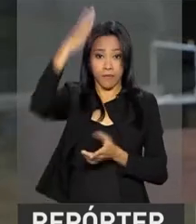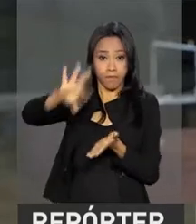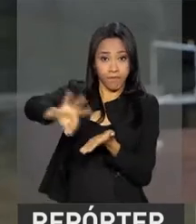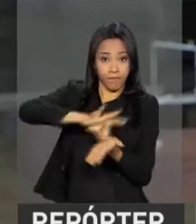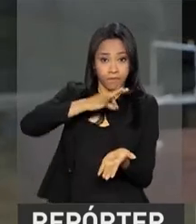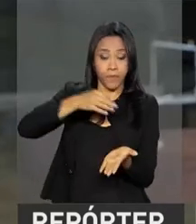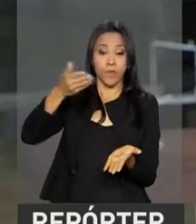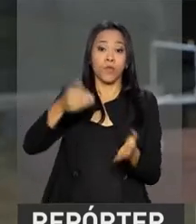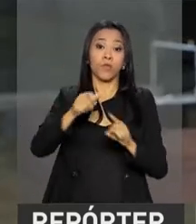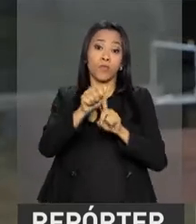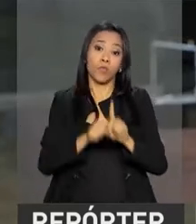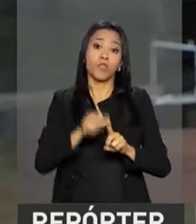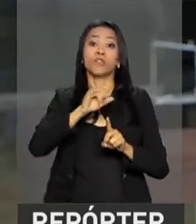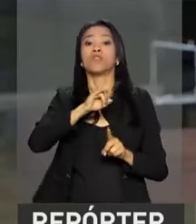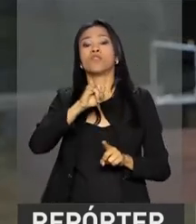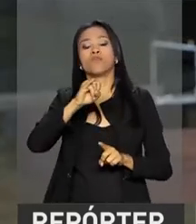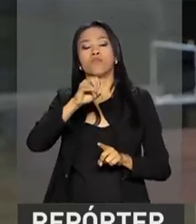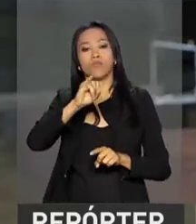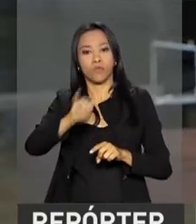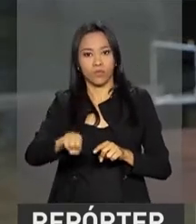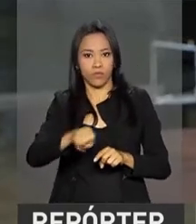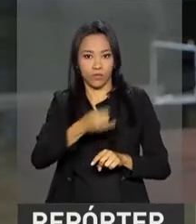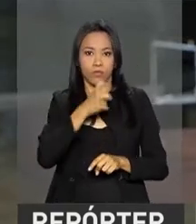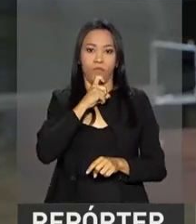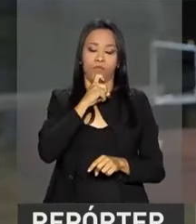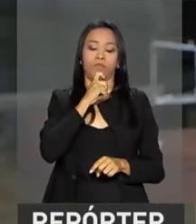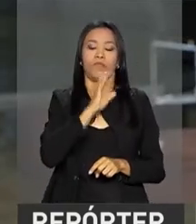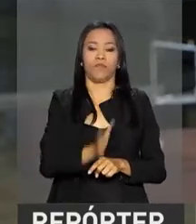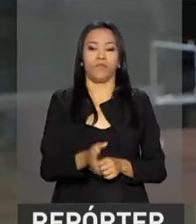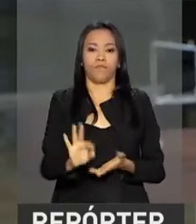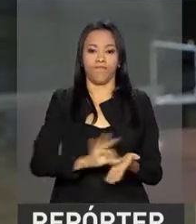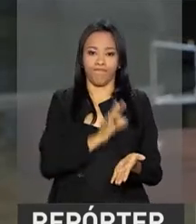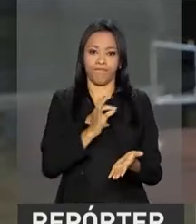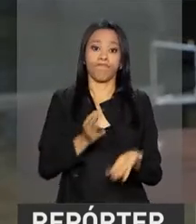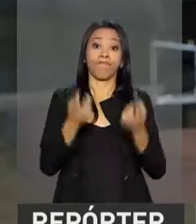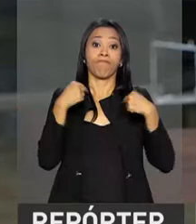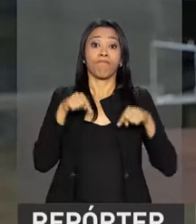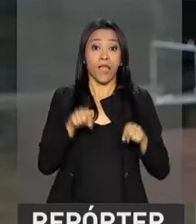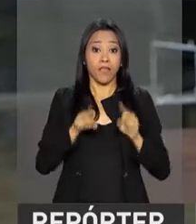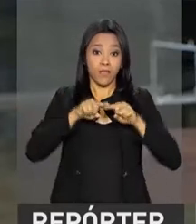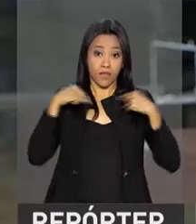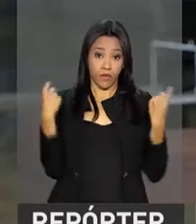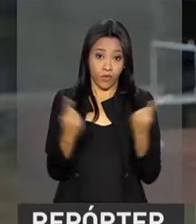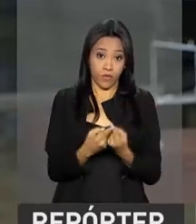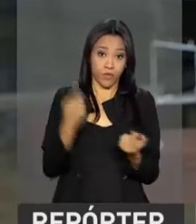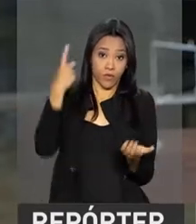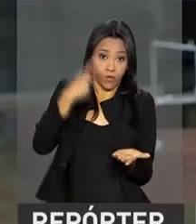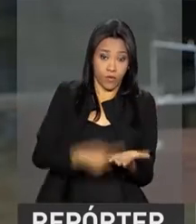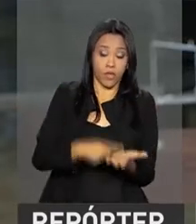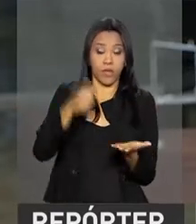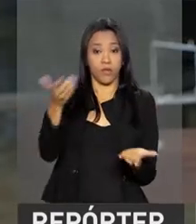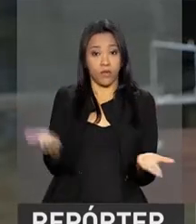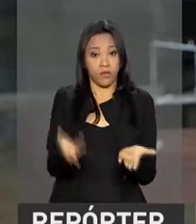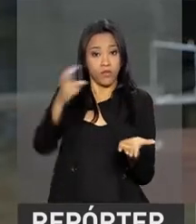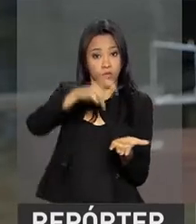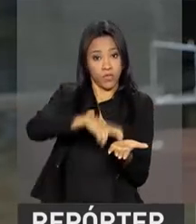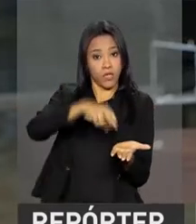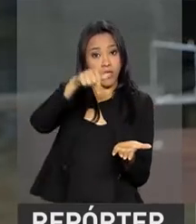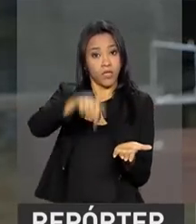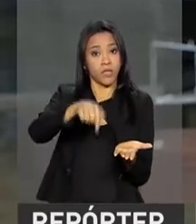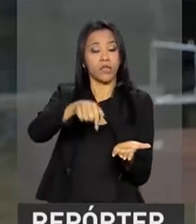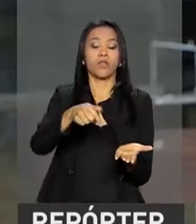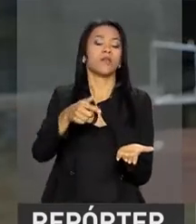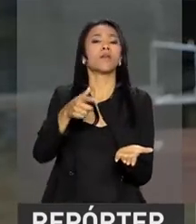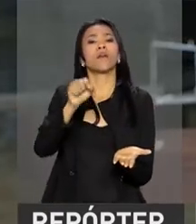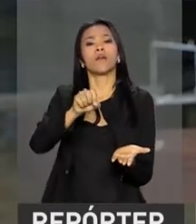julho deste ano. Agora, Carol, essa reunião de hoje, como eu falei, marcada para as 11 horas da manhã aqui no Palácio do Planalto, ela acontece em um